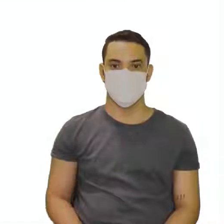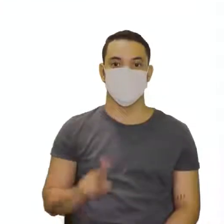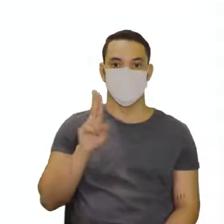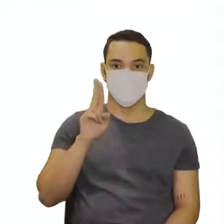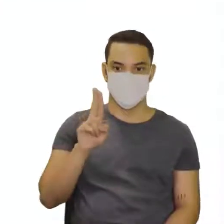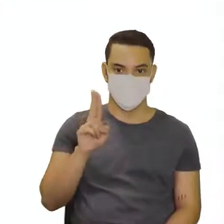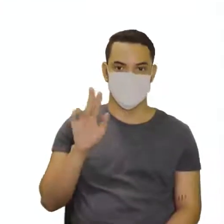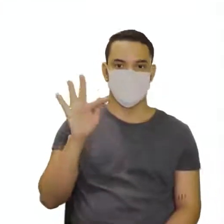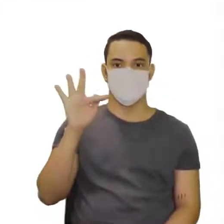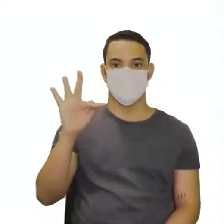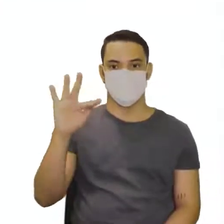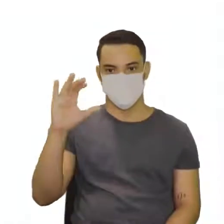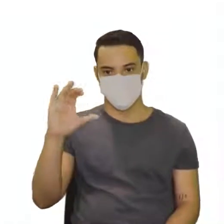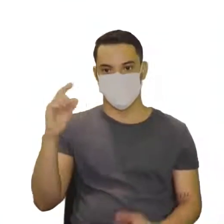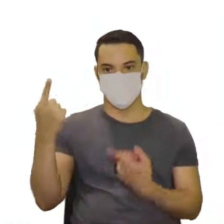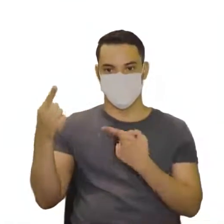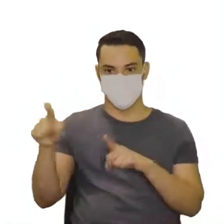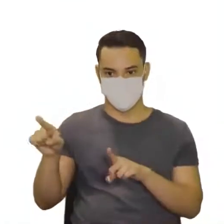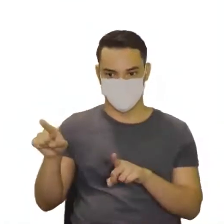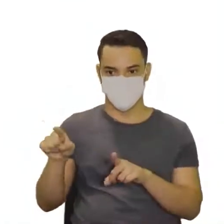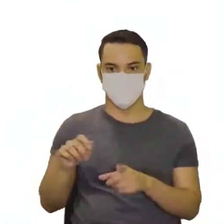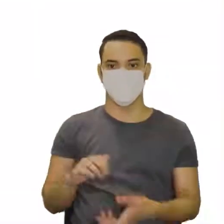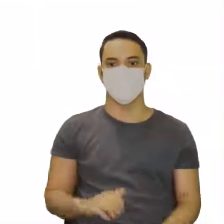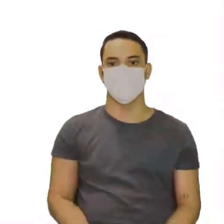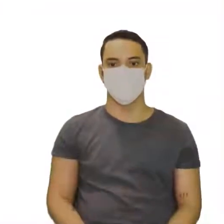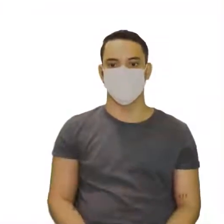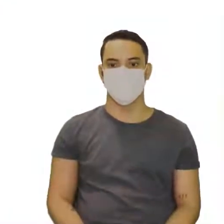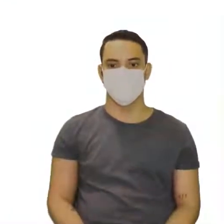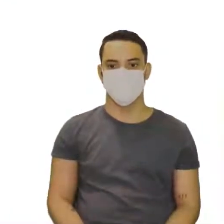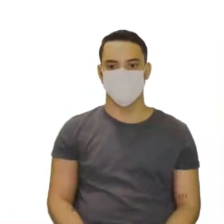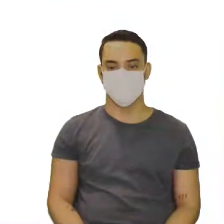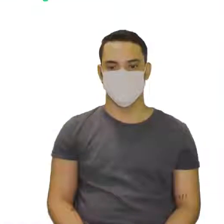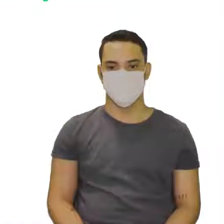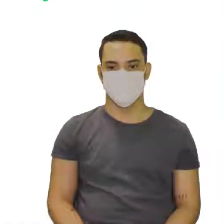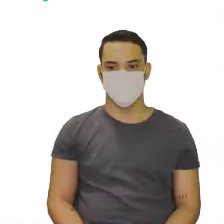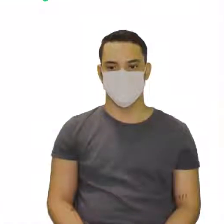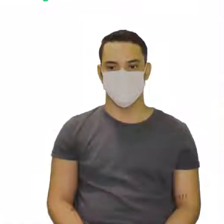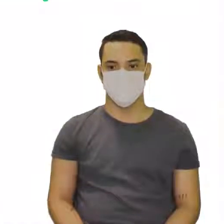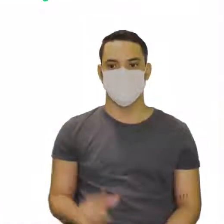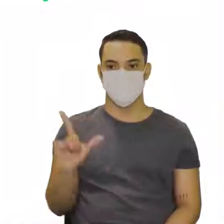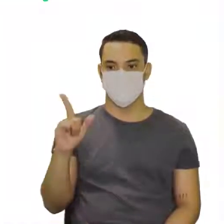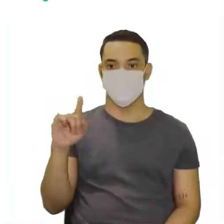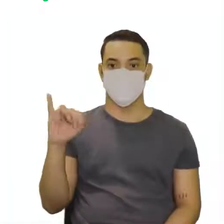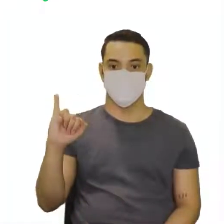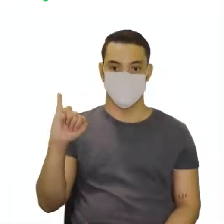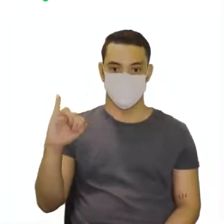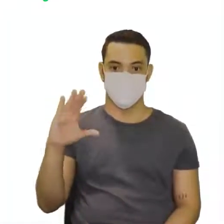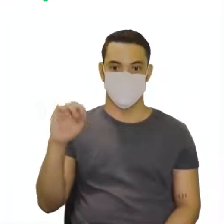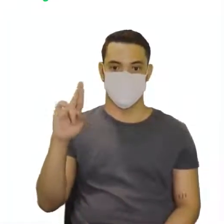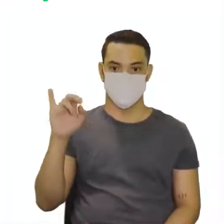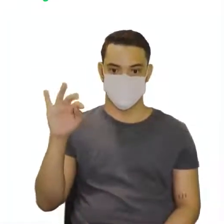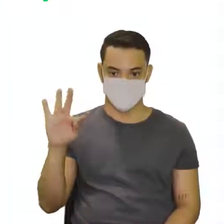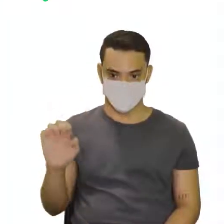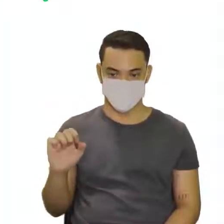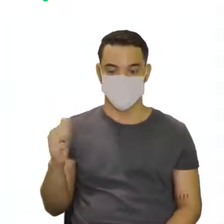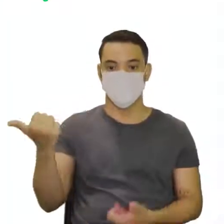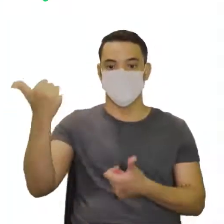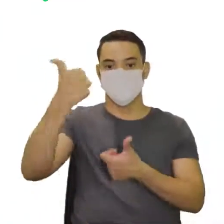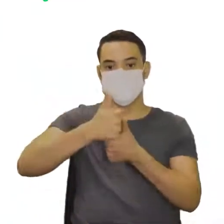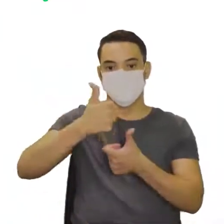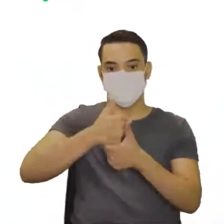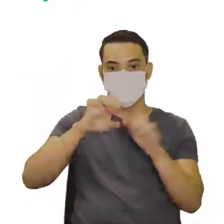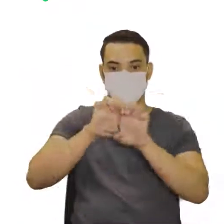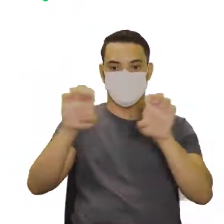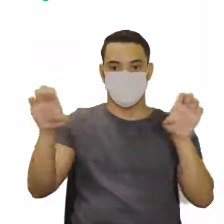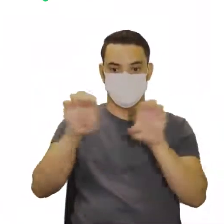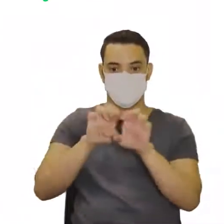força contra-eletromotriz, ok? E aqui a nossa corrente, tá? Então, se nós formos substituir na